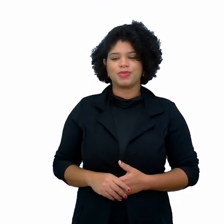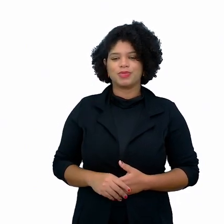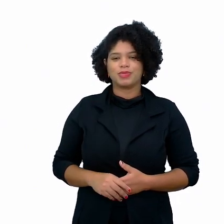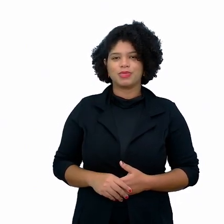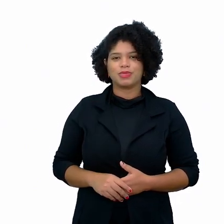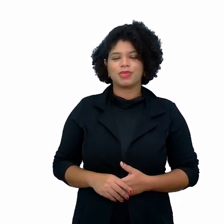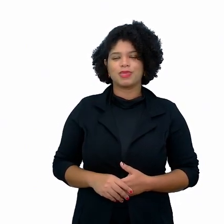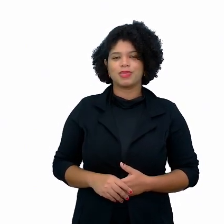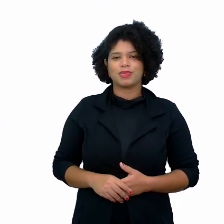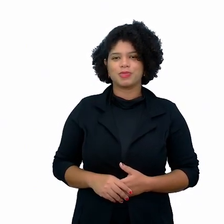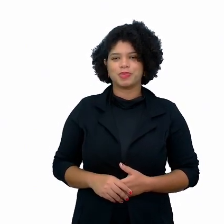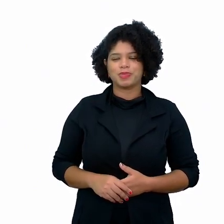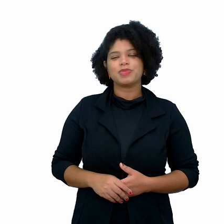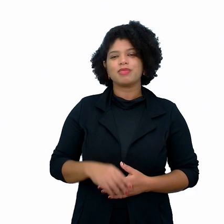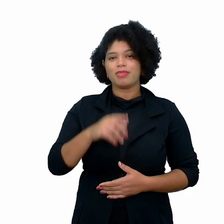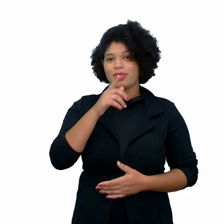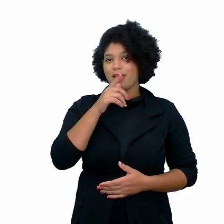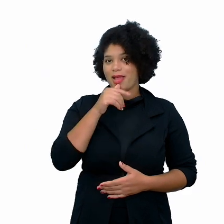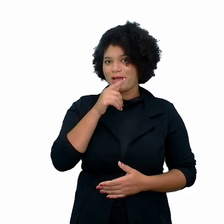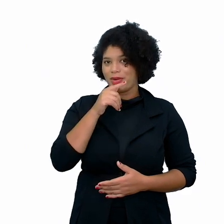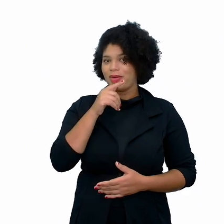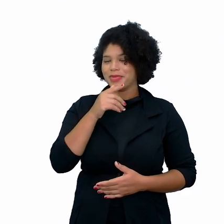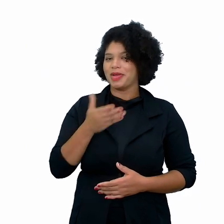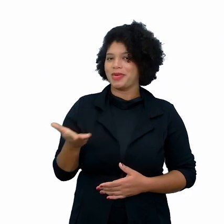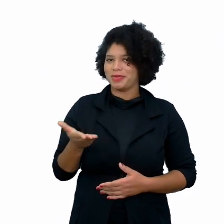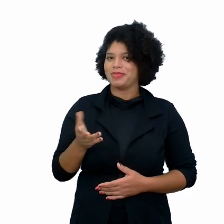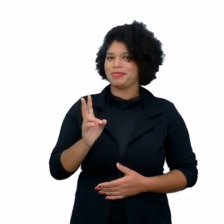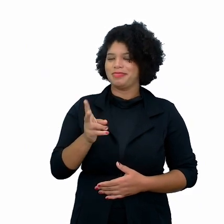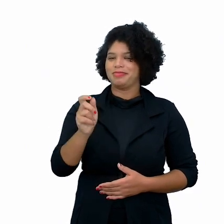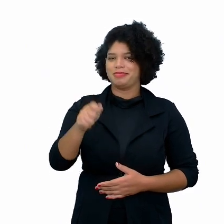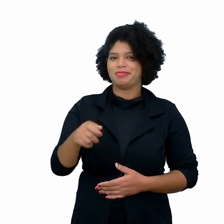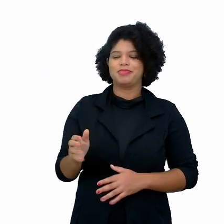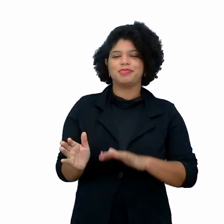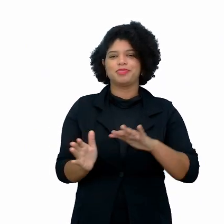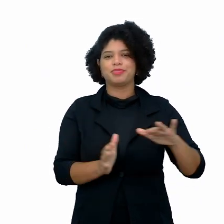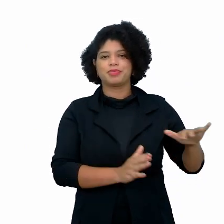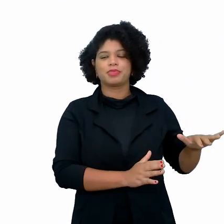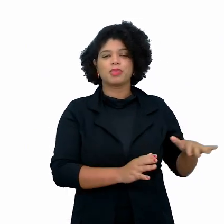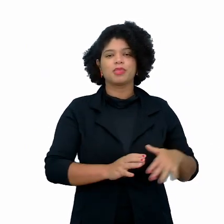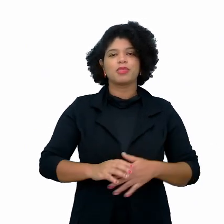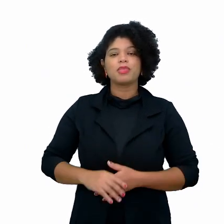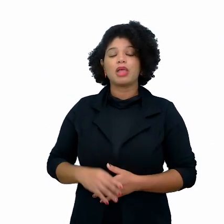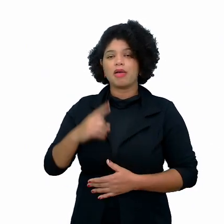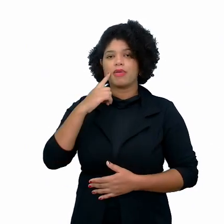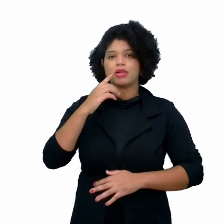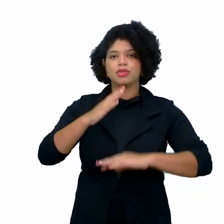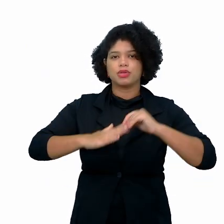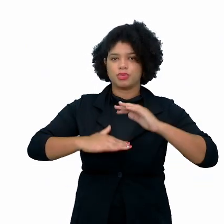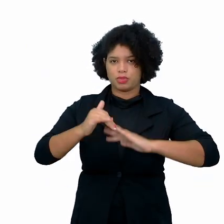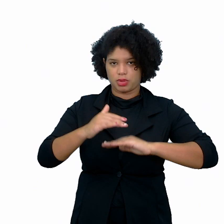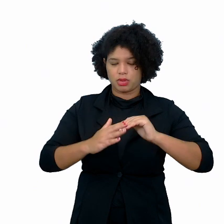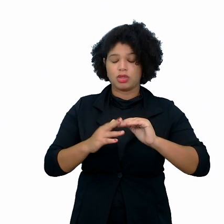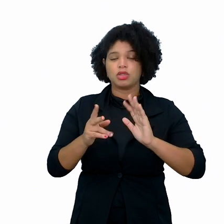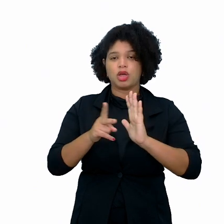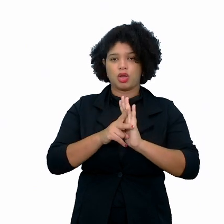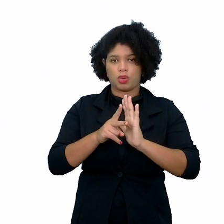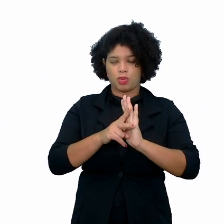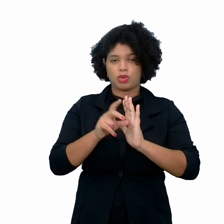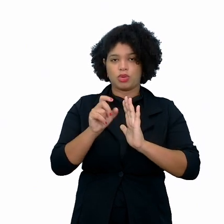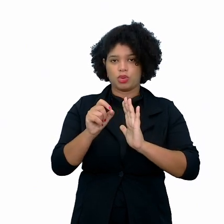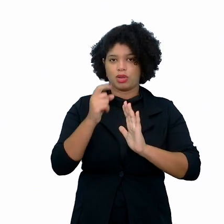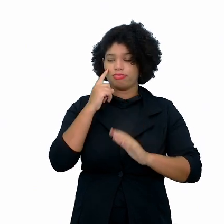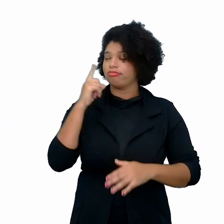tomar uma água e vamos dar continuidade aqui. Então, olhando aqui para as habilidades que são